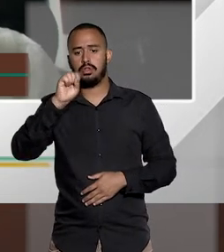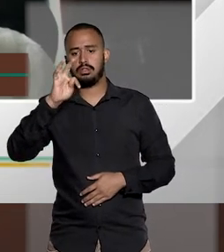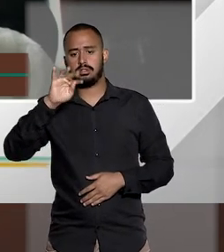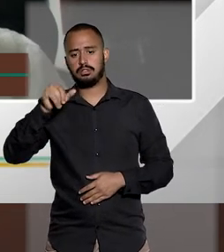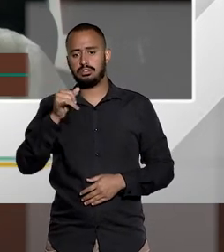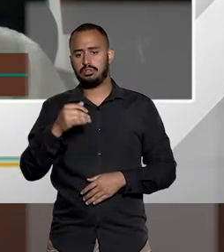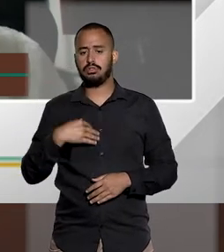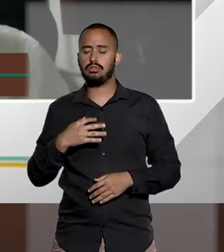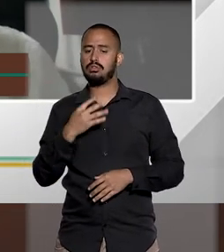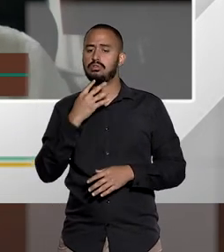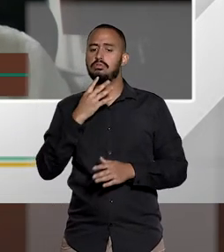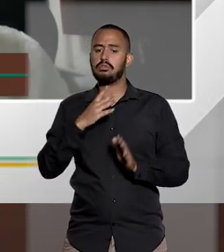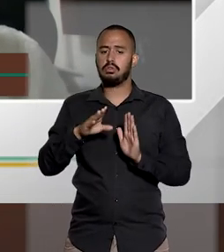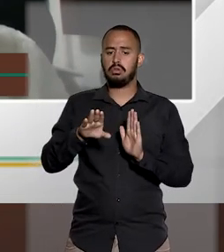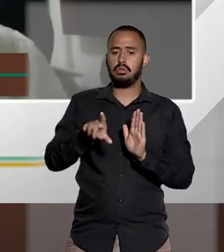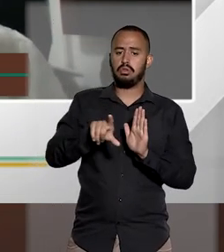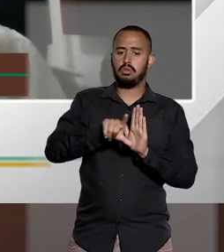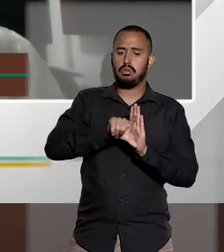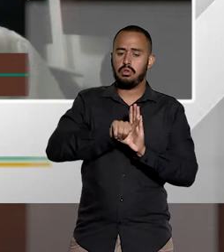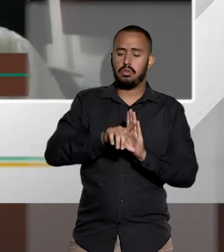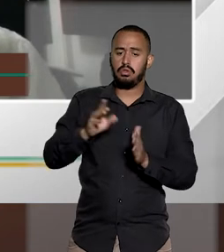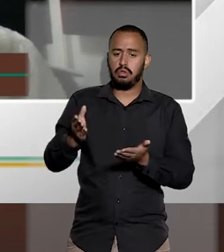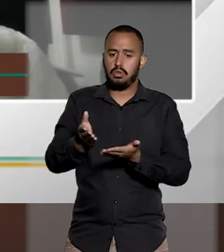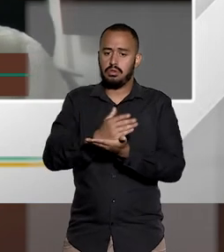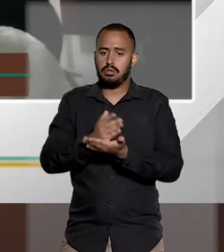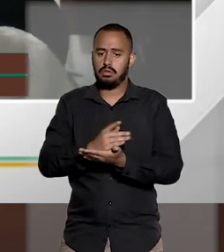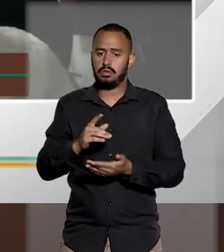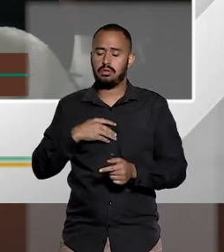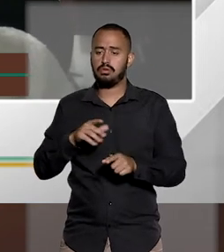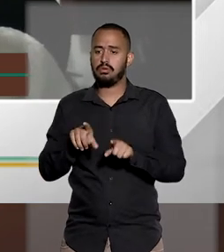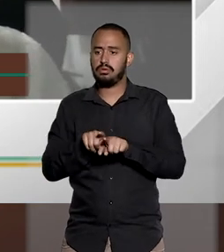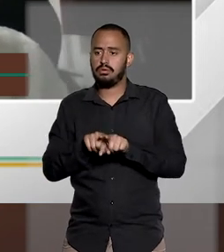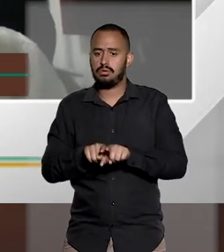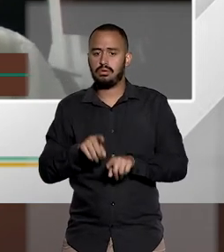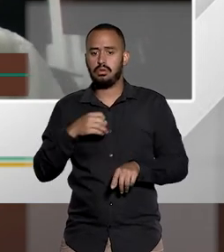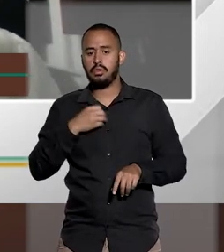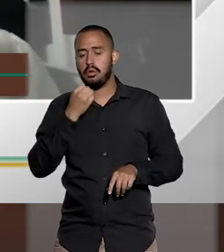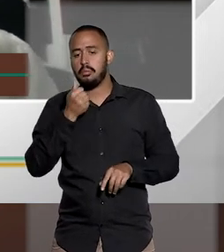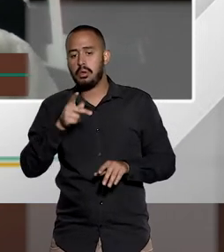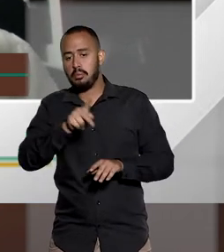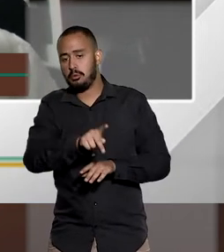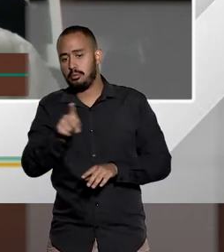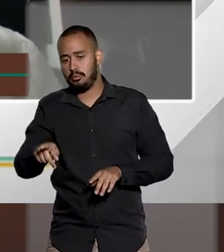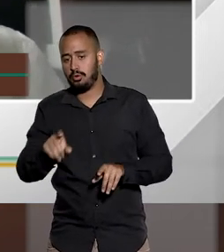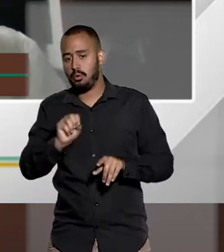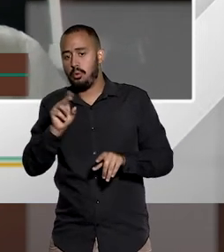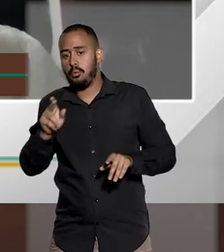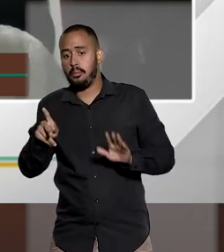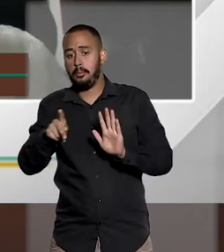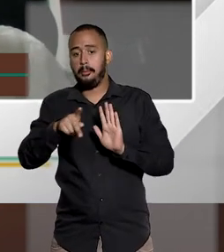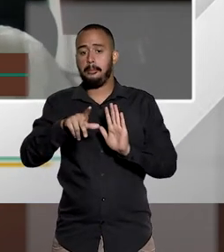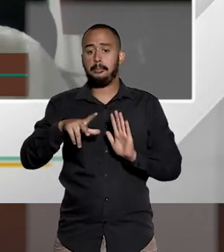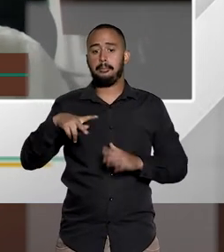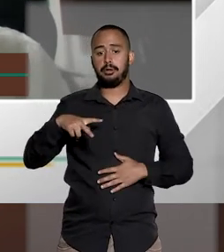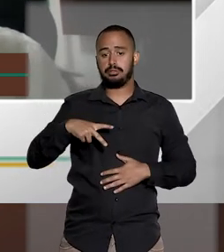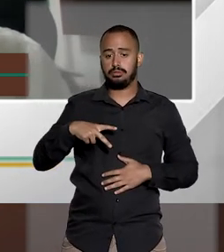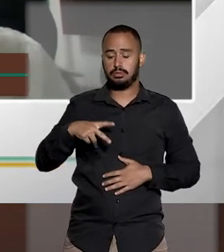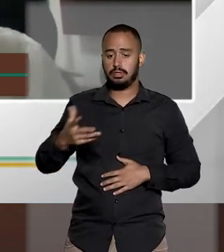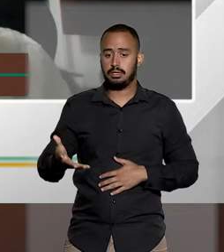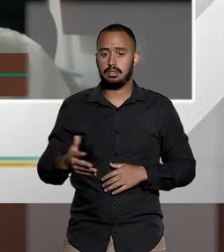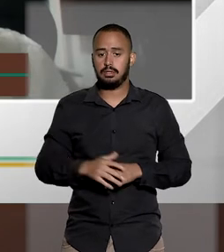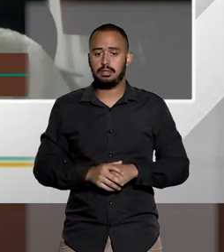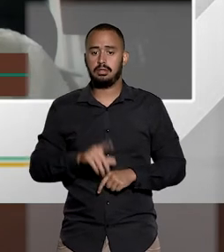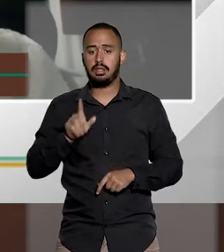de pareceres e publiquei no livro de uso privativo de bem público por particular. Porque a concessionária